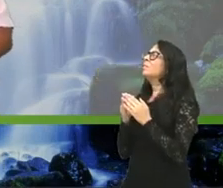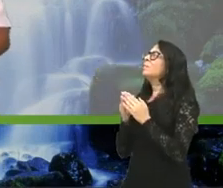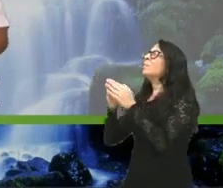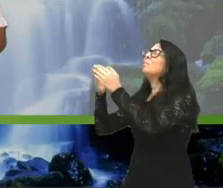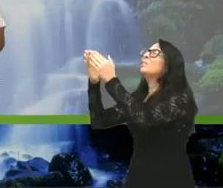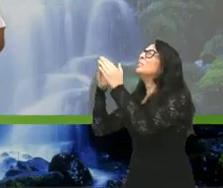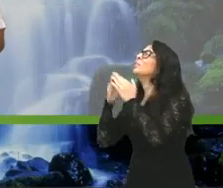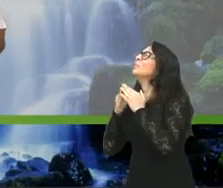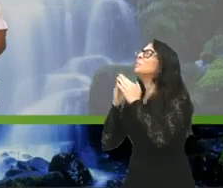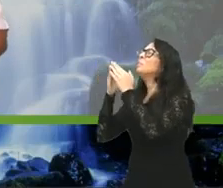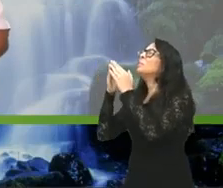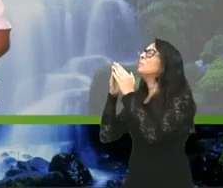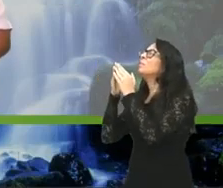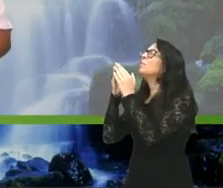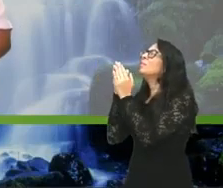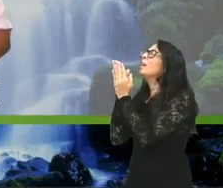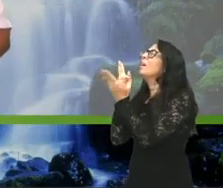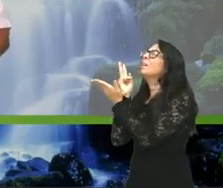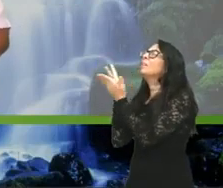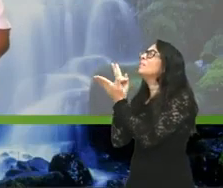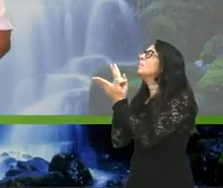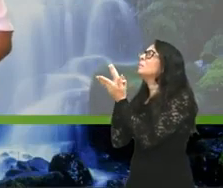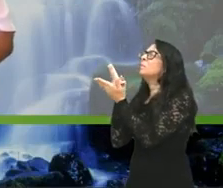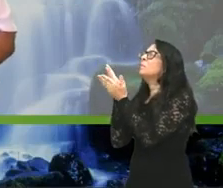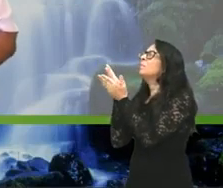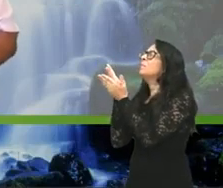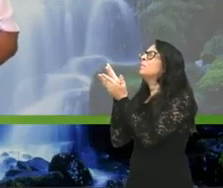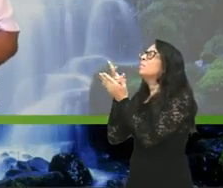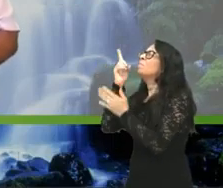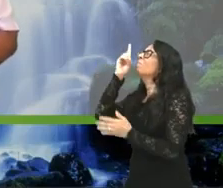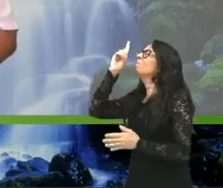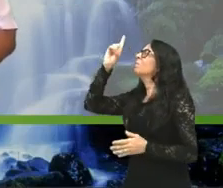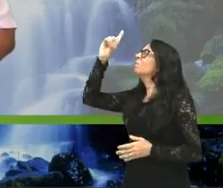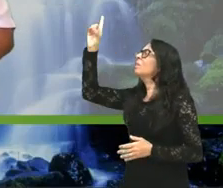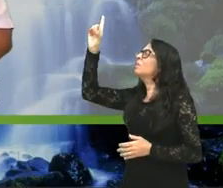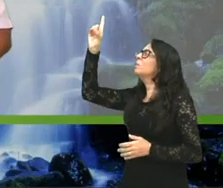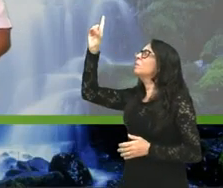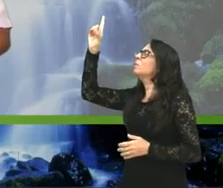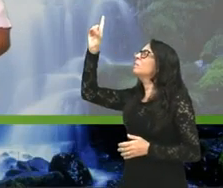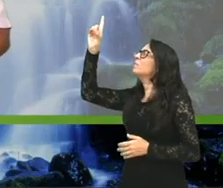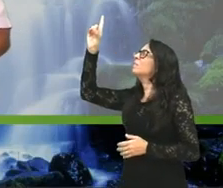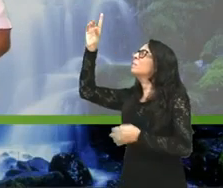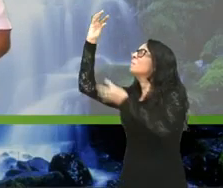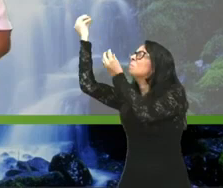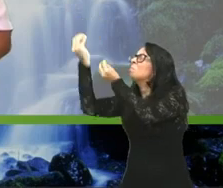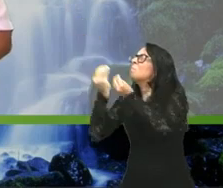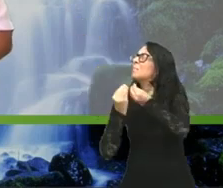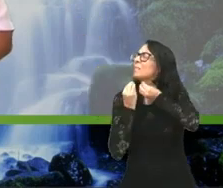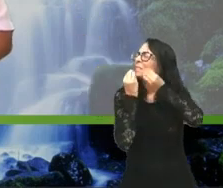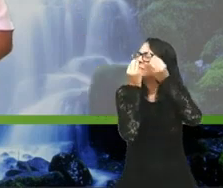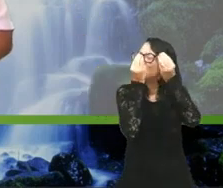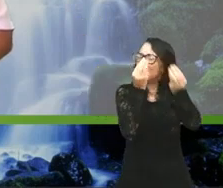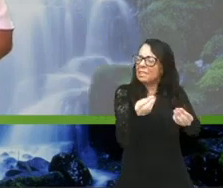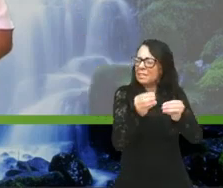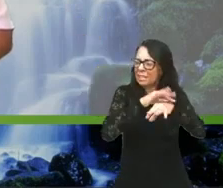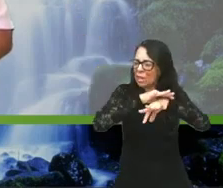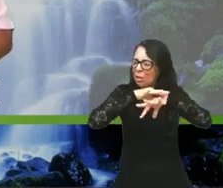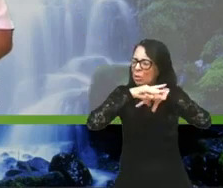em nome de Jesus. Venha curá-los, Deus, em nome de Jesus.